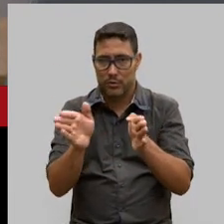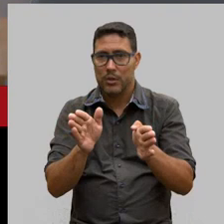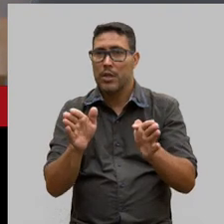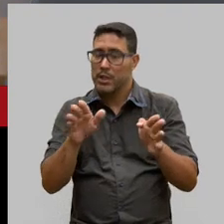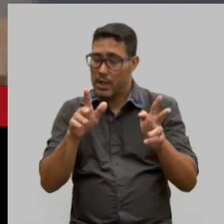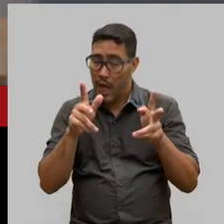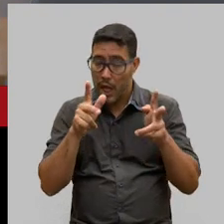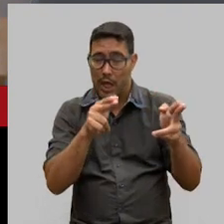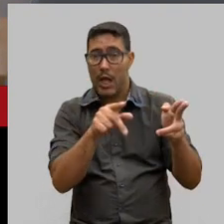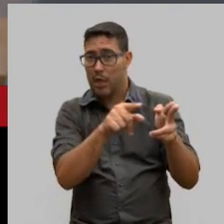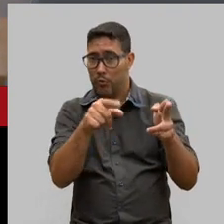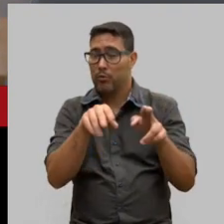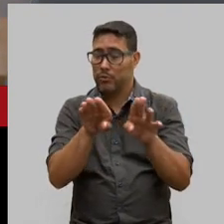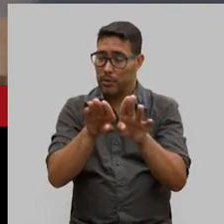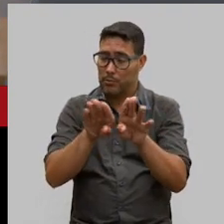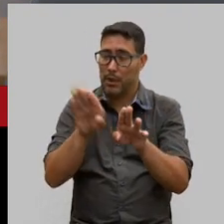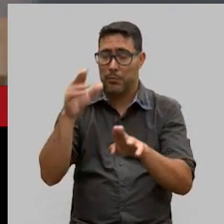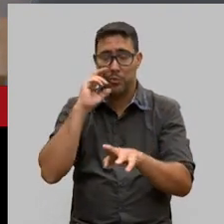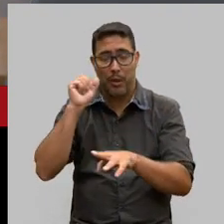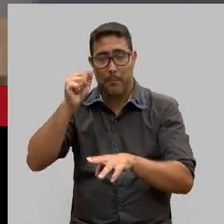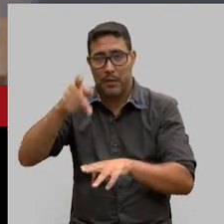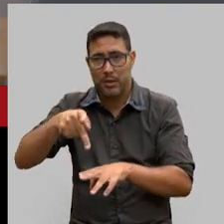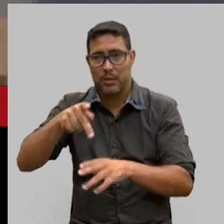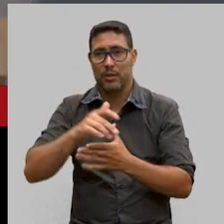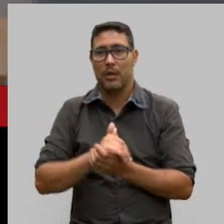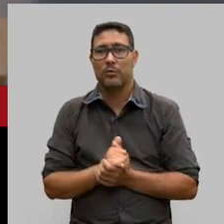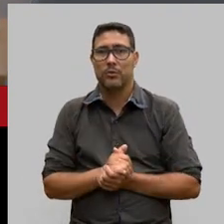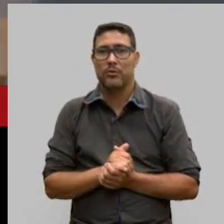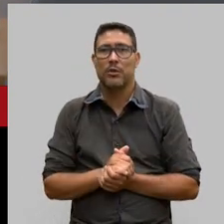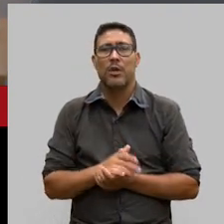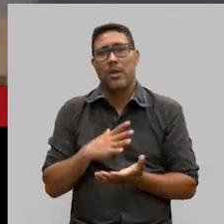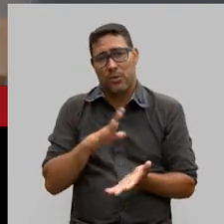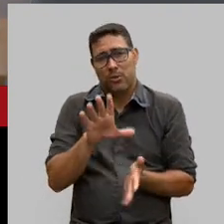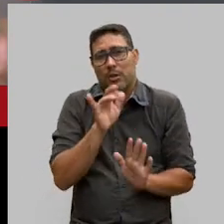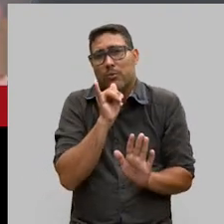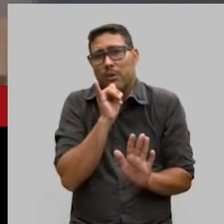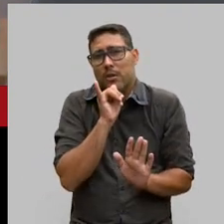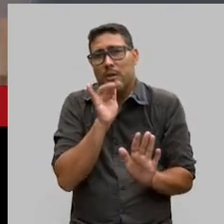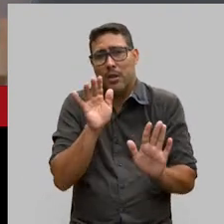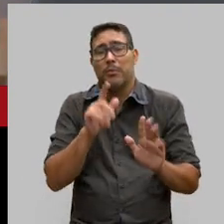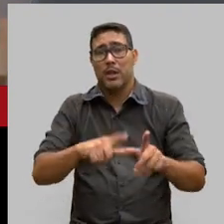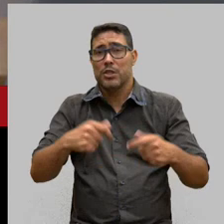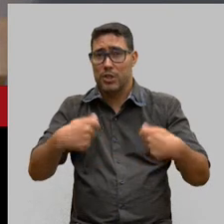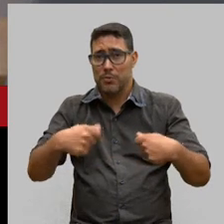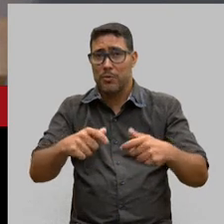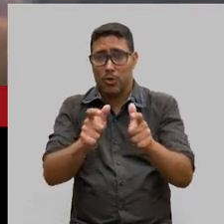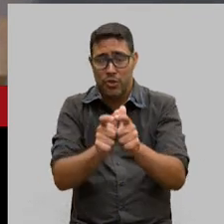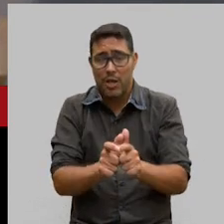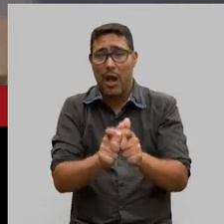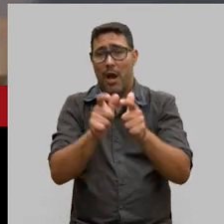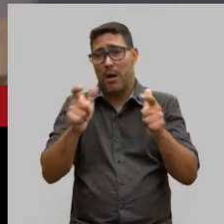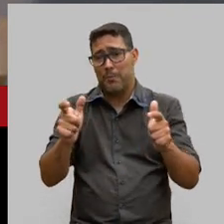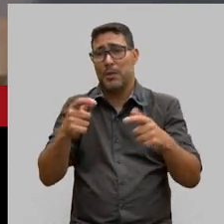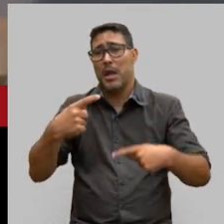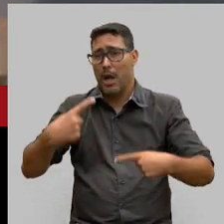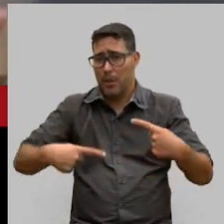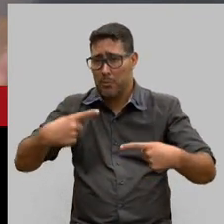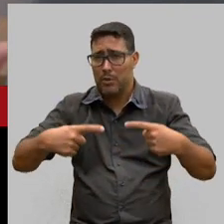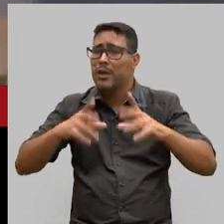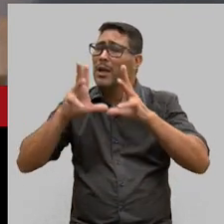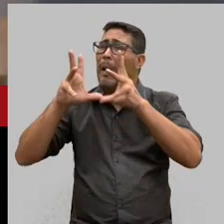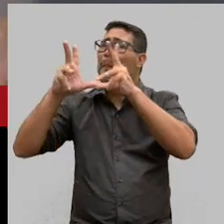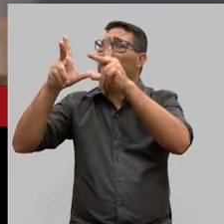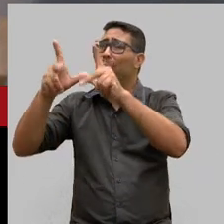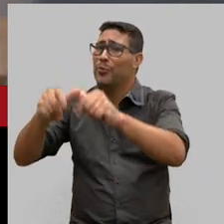aposentados então também nós queremos tratar desse tema o que dando esse exemplo é porque nós temos que ampliar a política né para todos e para